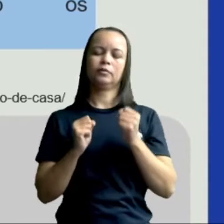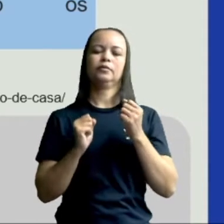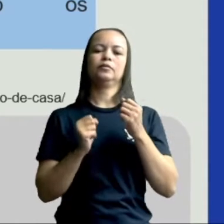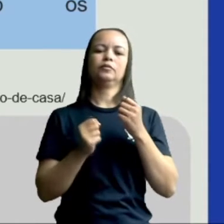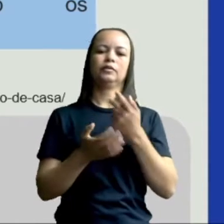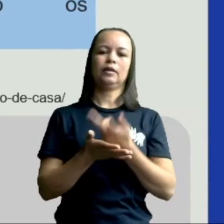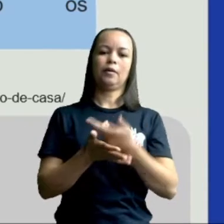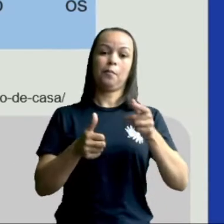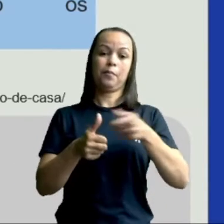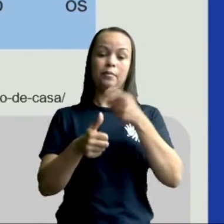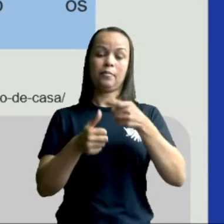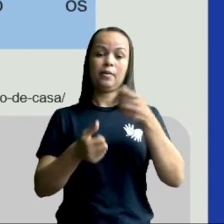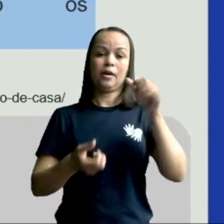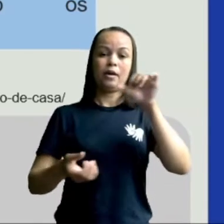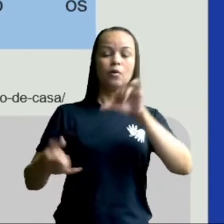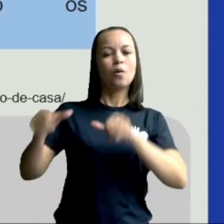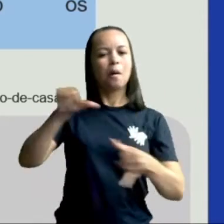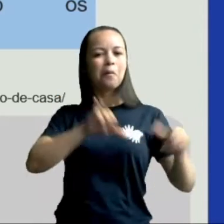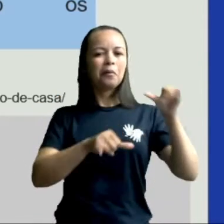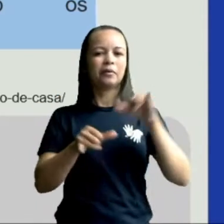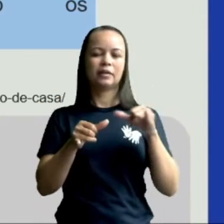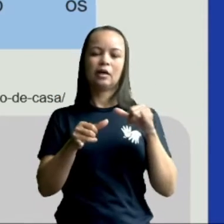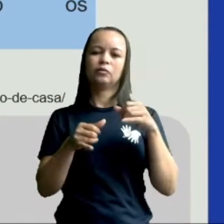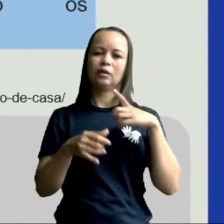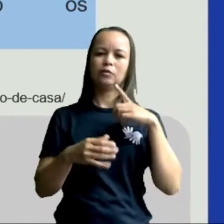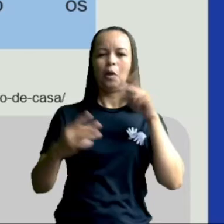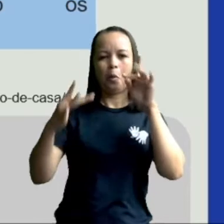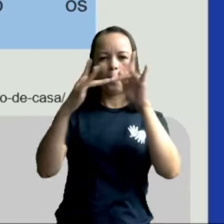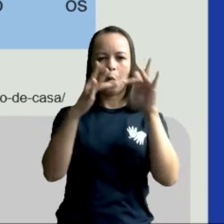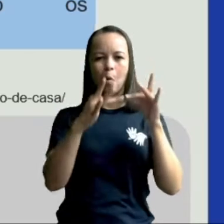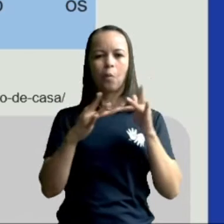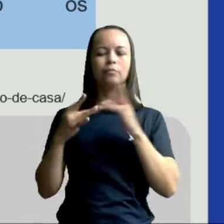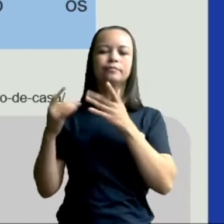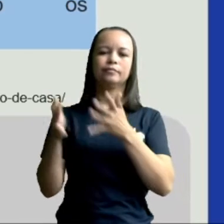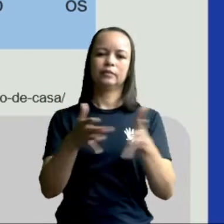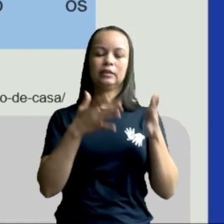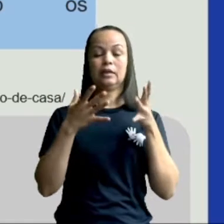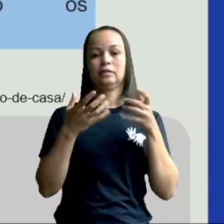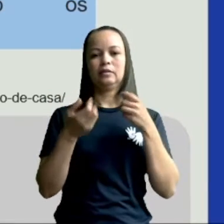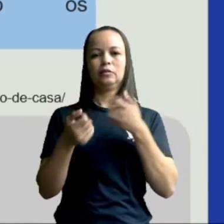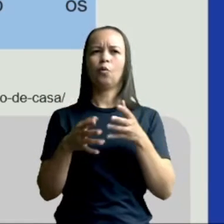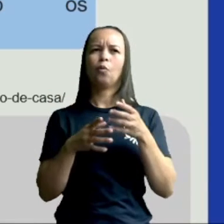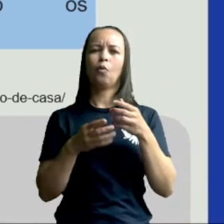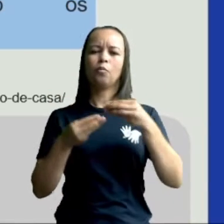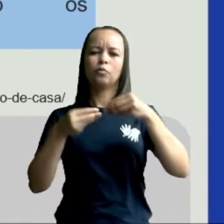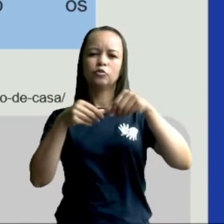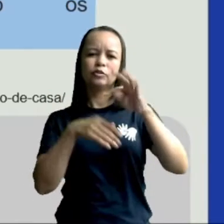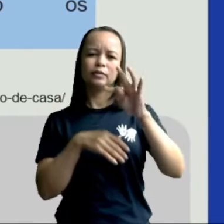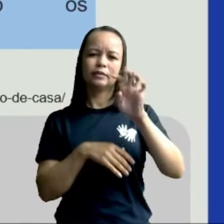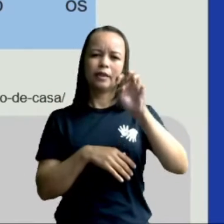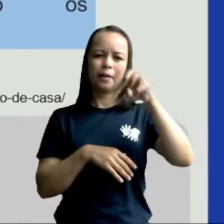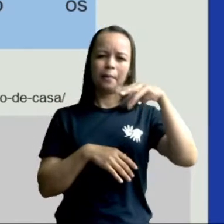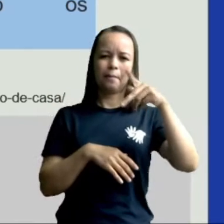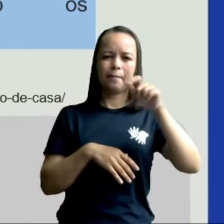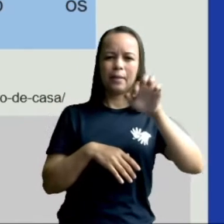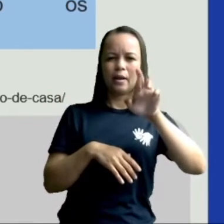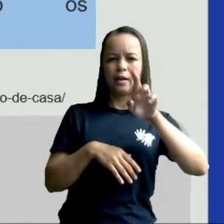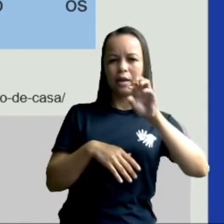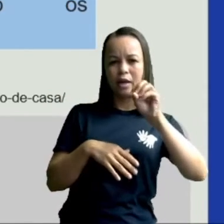temos contato. Nela encontramos uma infinidade de reagentes, como temperos,